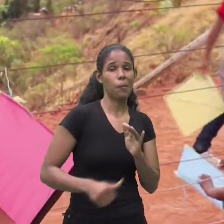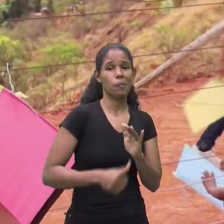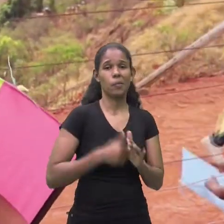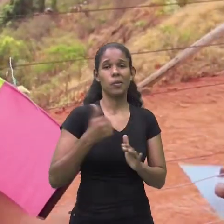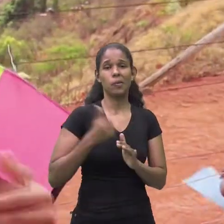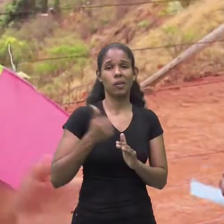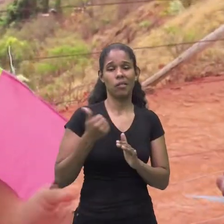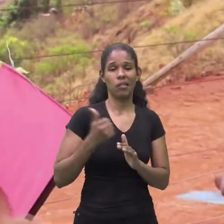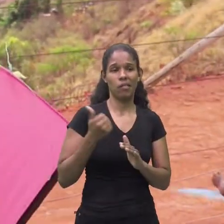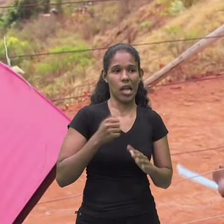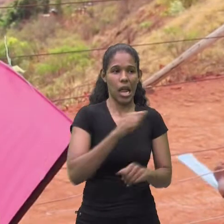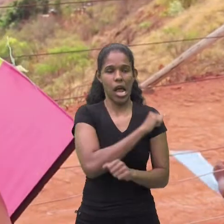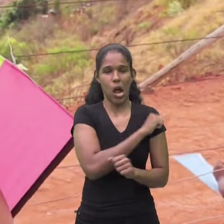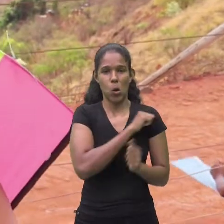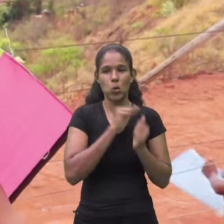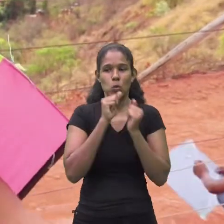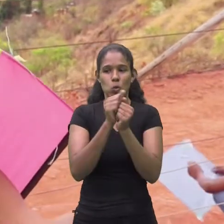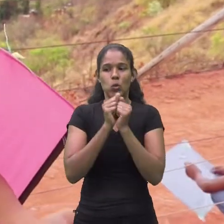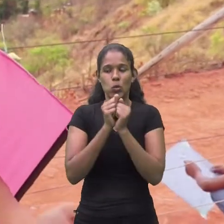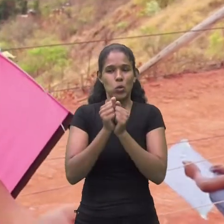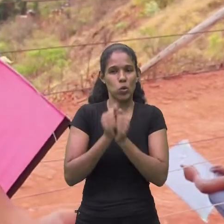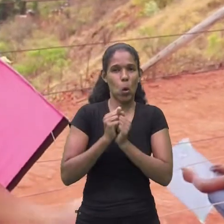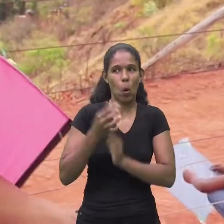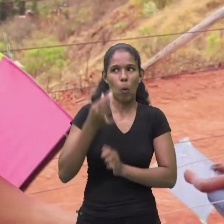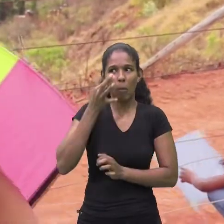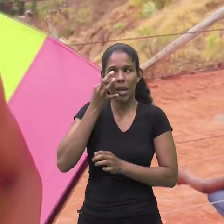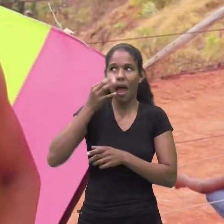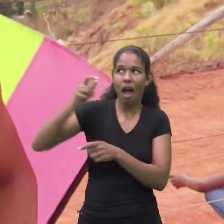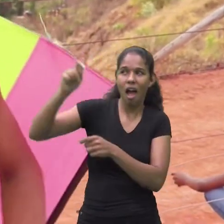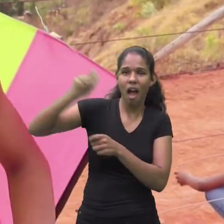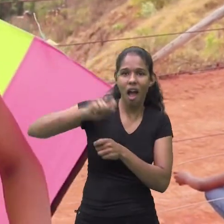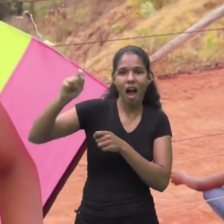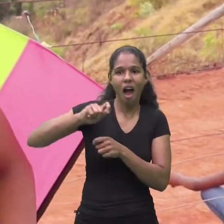vindo aqui. E também os meninos também estão colaborando, né? Porque